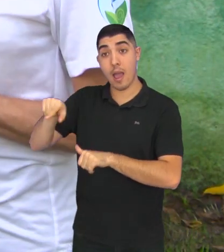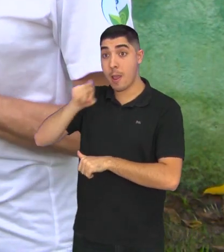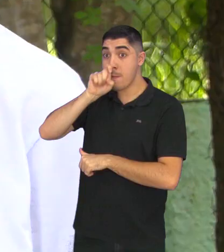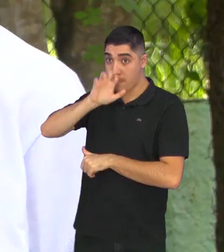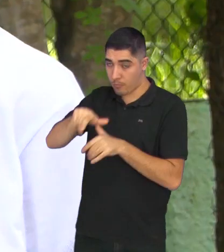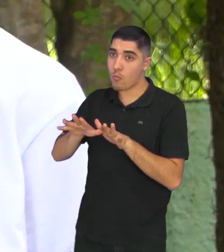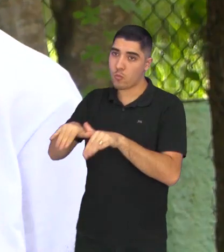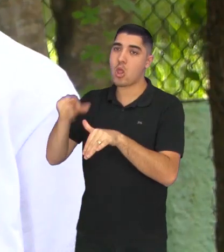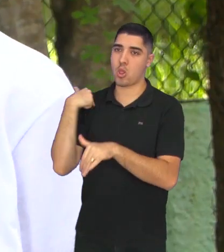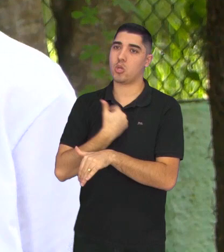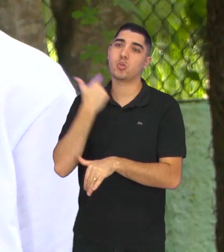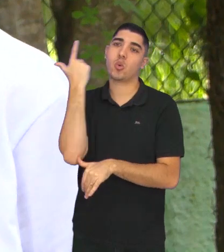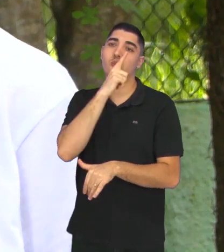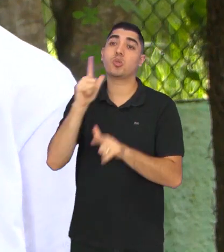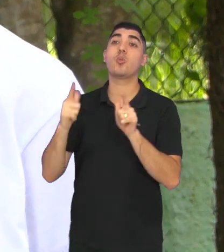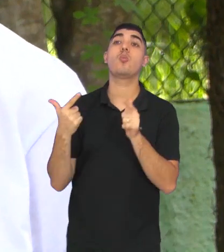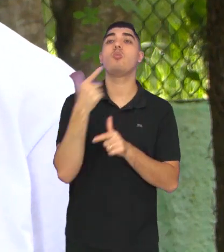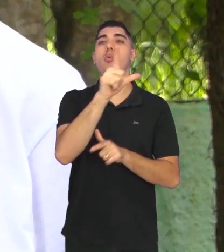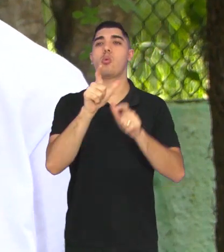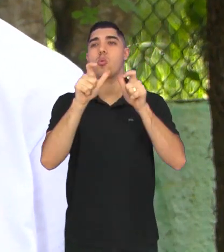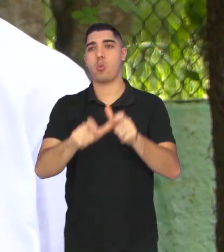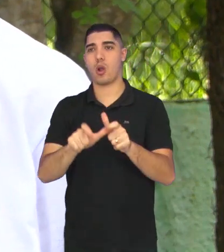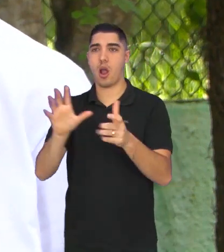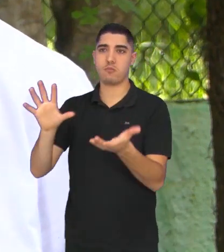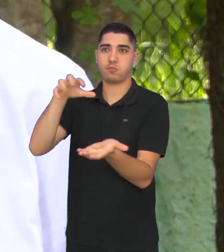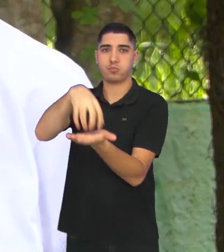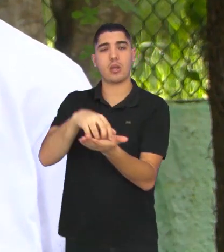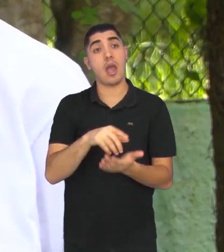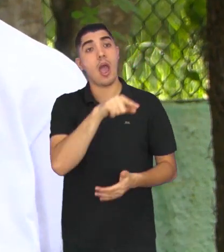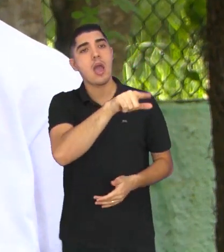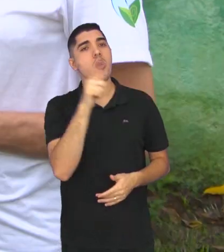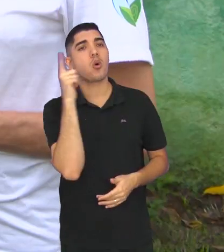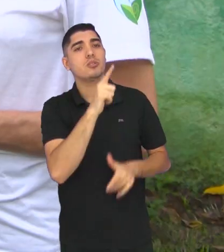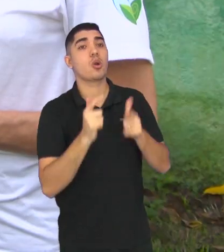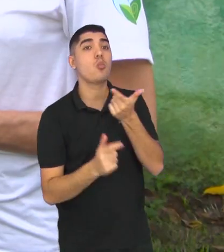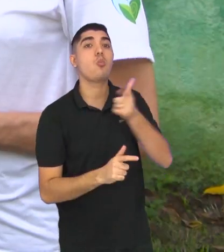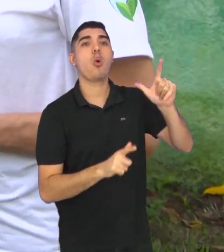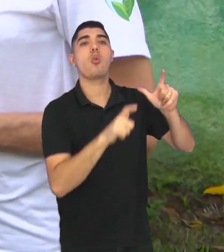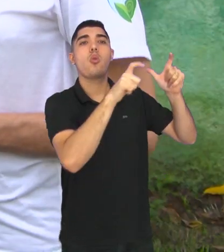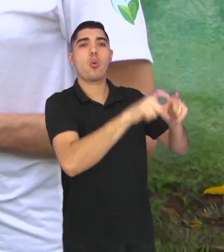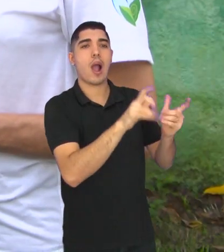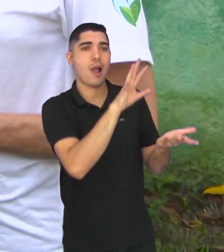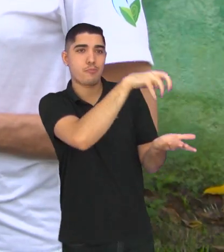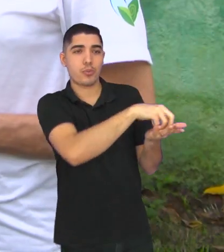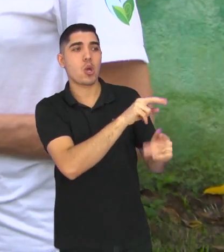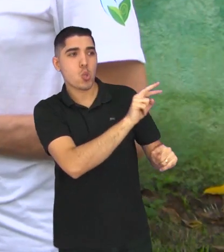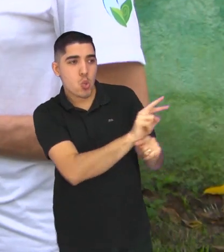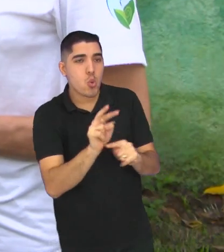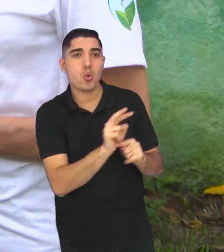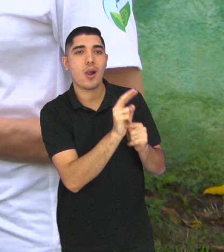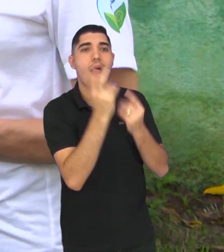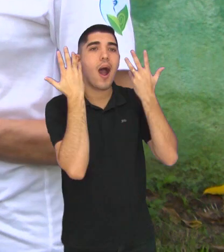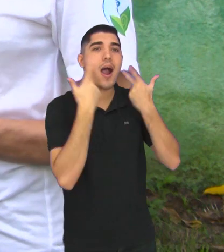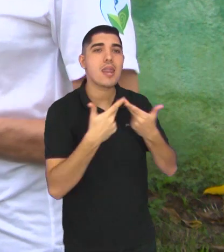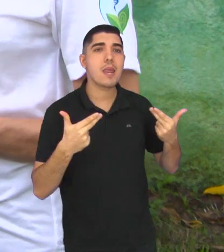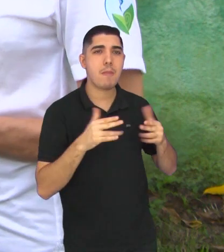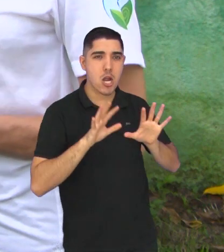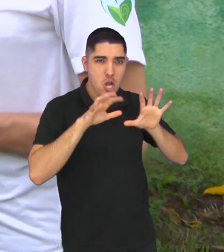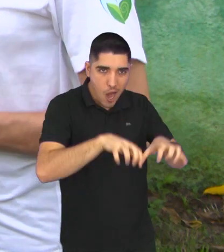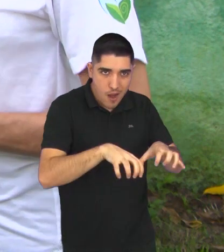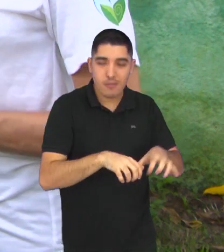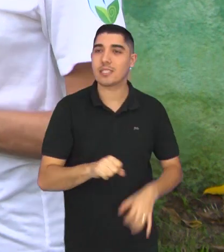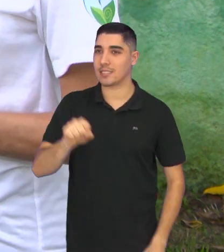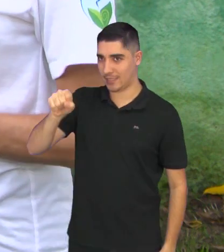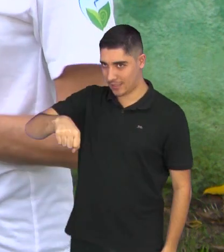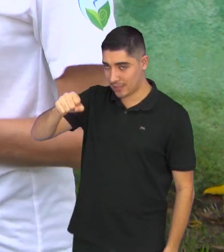pronta para destinação, né? A gente conseguiu reverter isso. É que às vezes vocês conseguem destinar para outros espaços que também cuidam de animais silvestres. Isso.